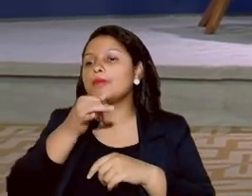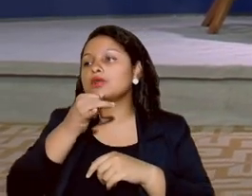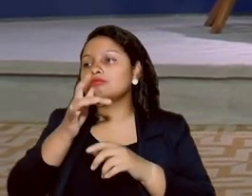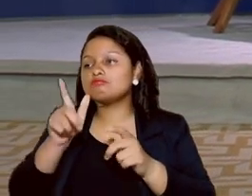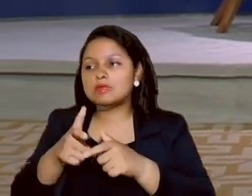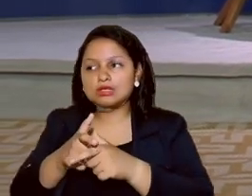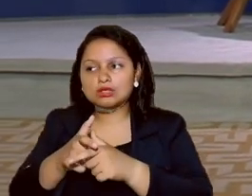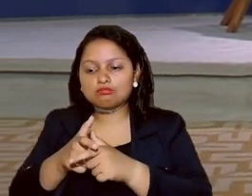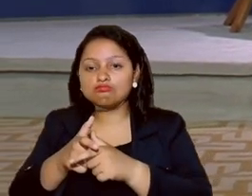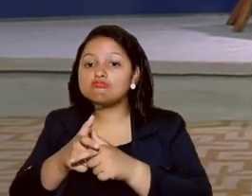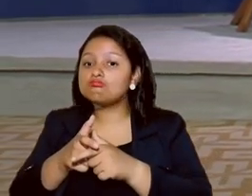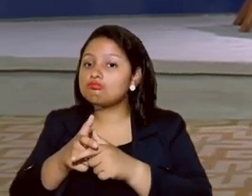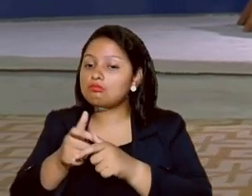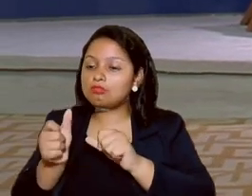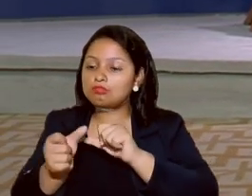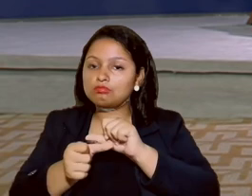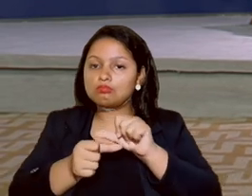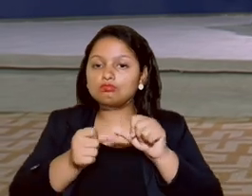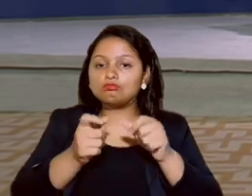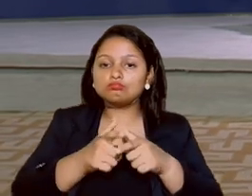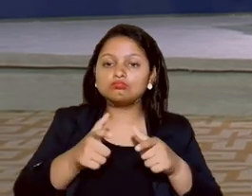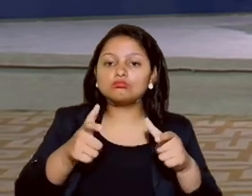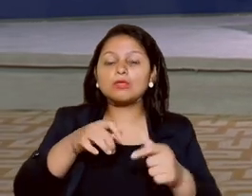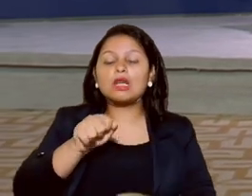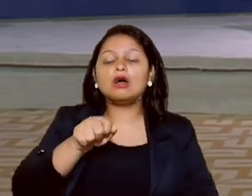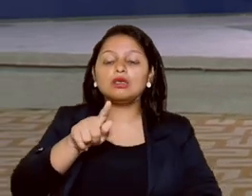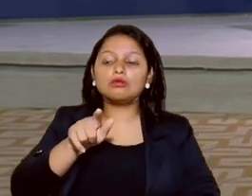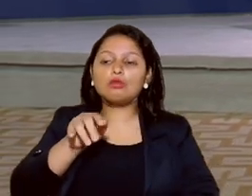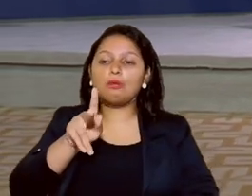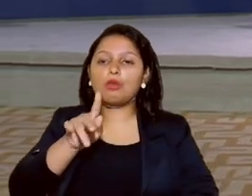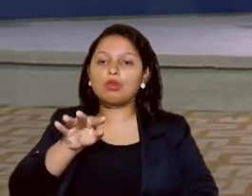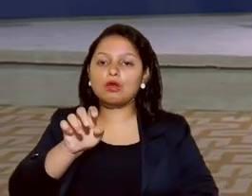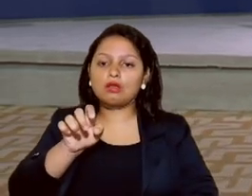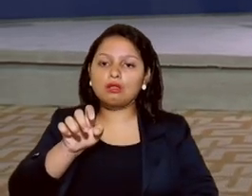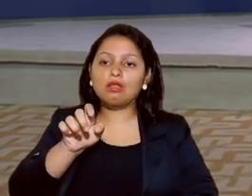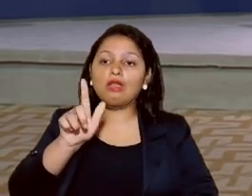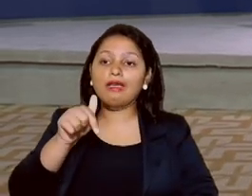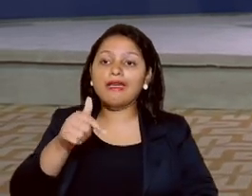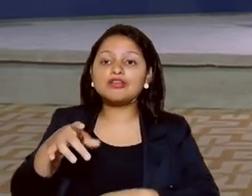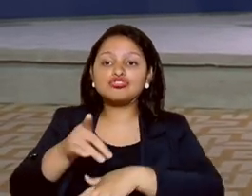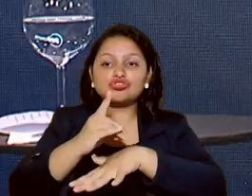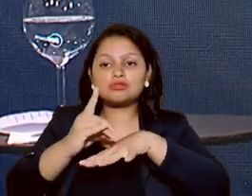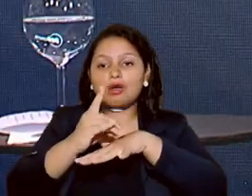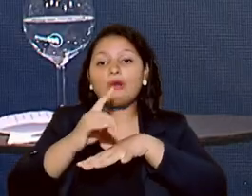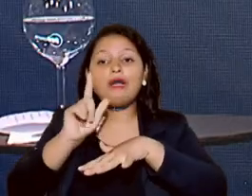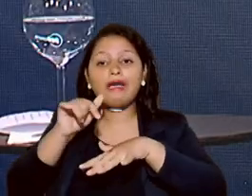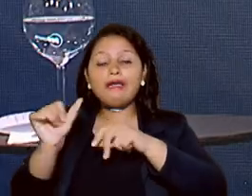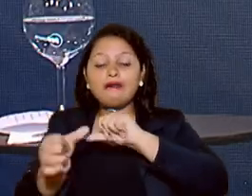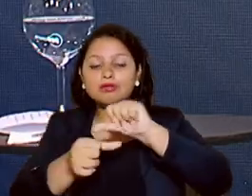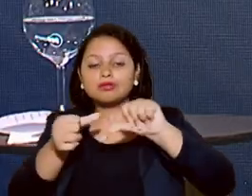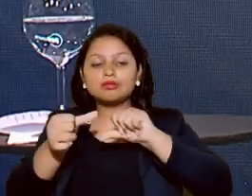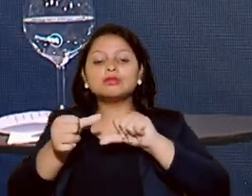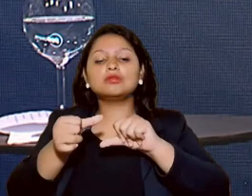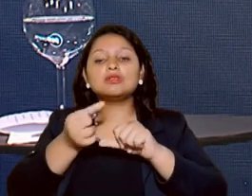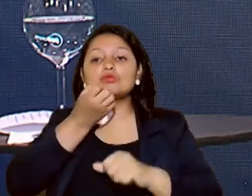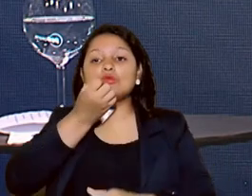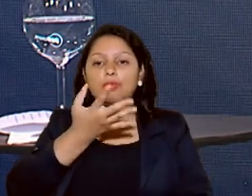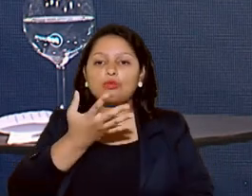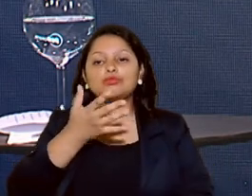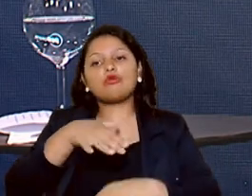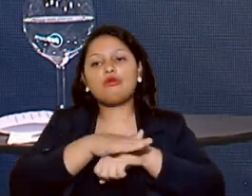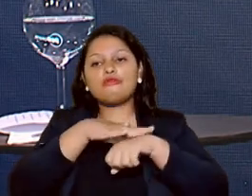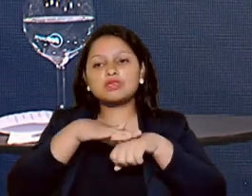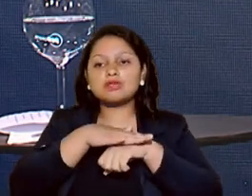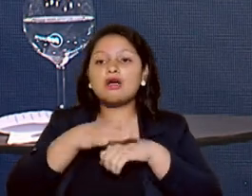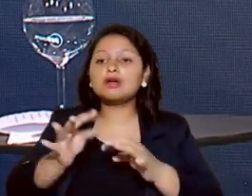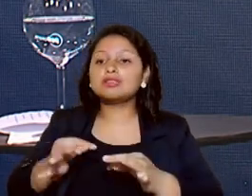do pequenininho para o oligopólio isso é vital Isso é transformacional isso é disruptivo né a tecnologia